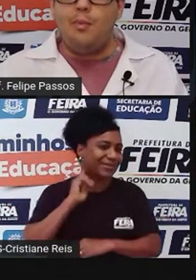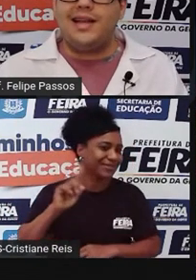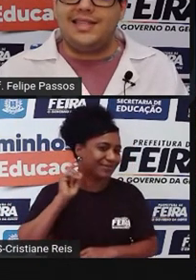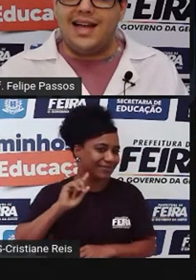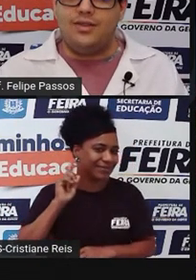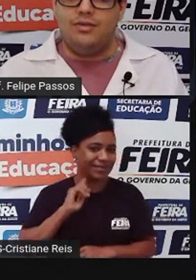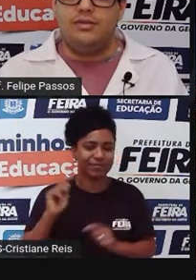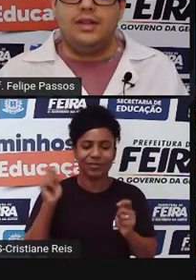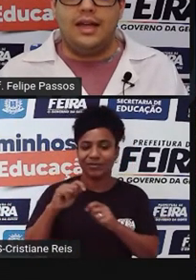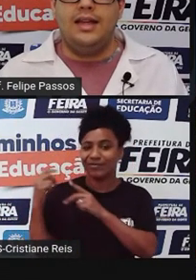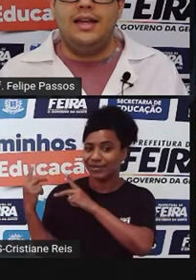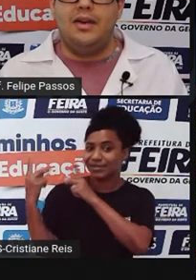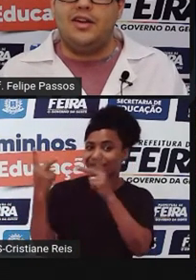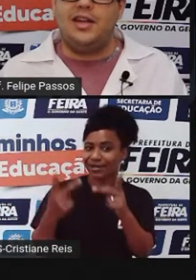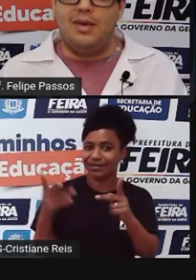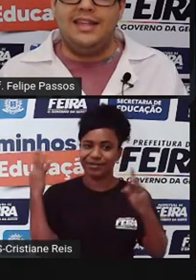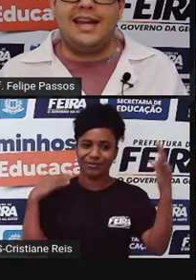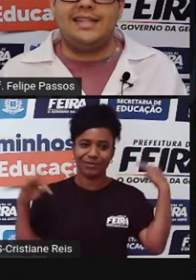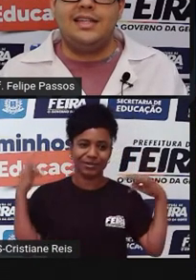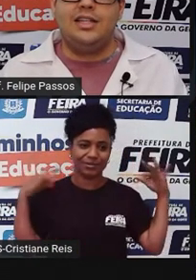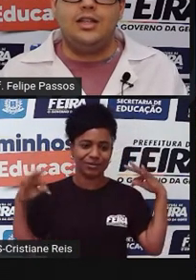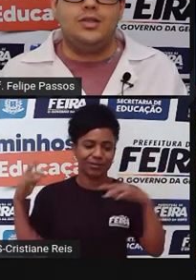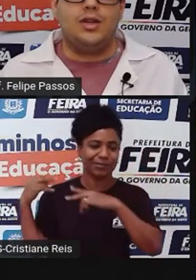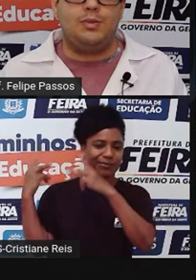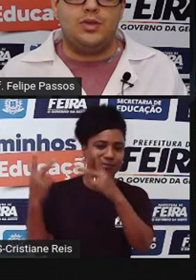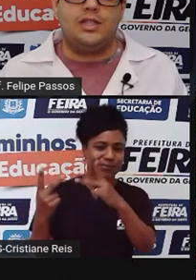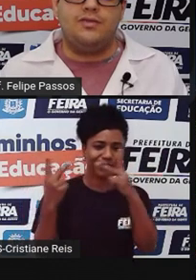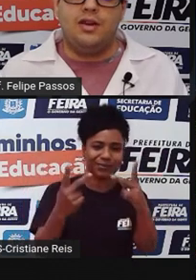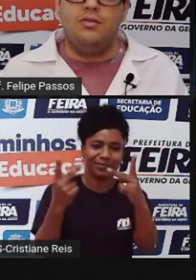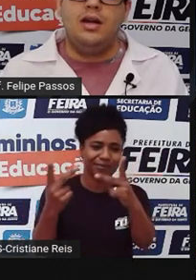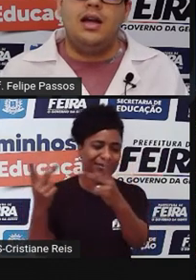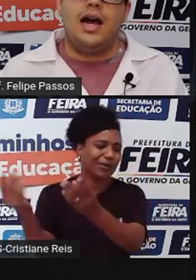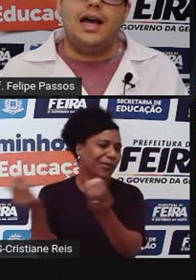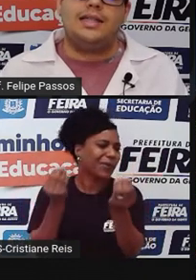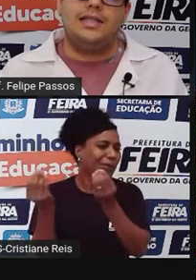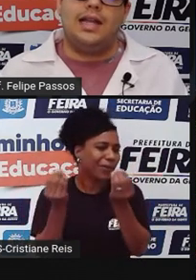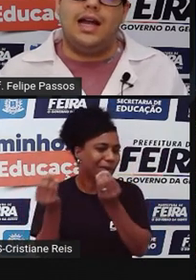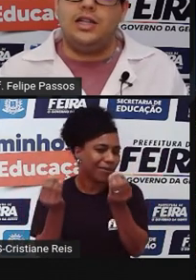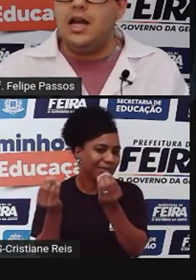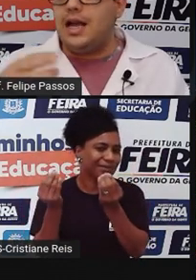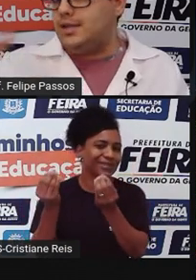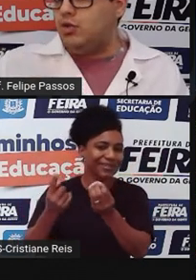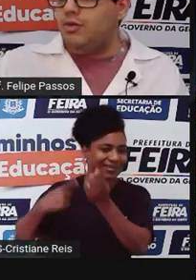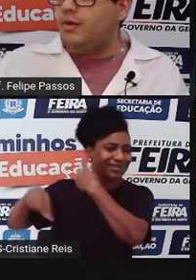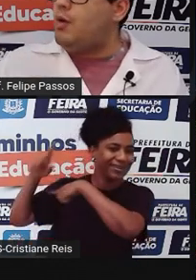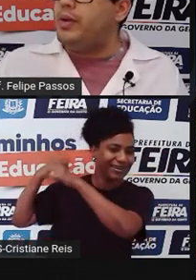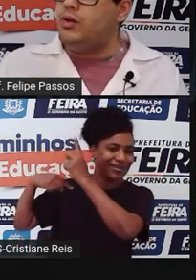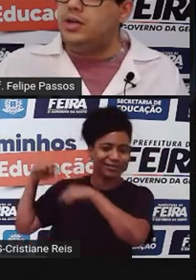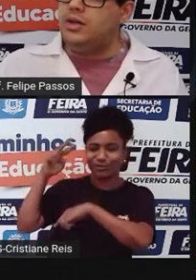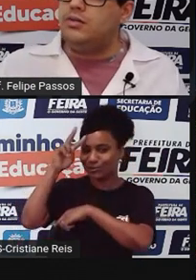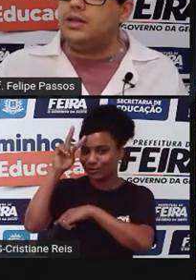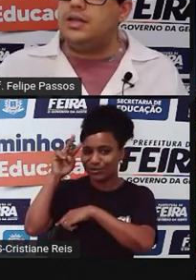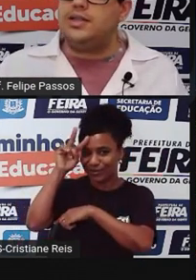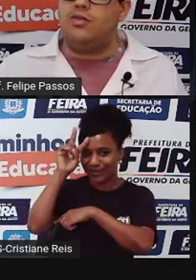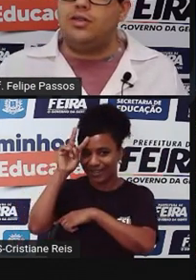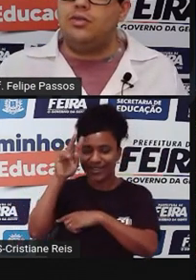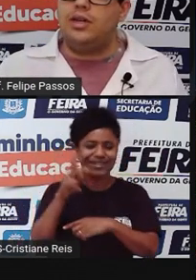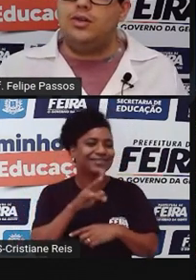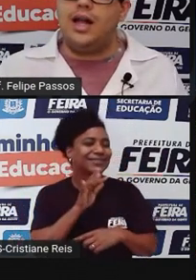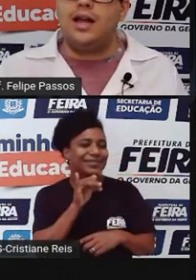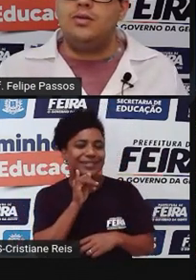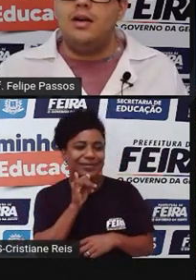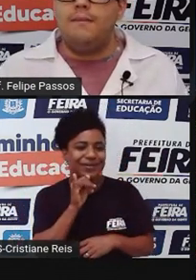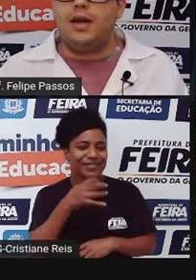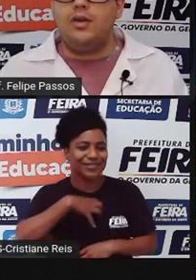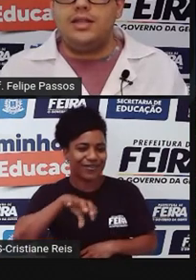para conhecer o passado né eu achei bem interessante isso as pessoas vão a essa cidade assim como vão ao Pelourinho aqui em